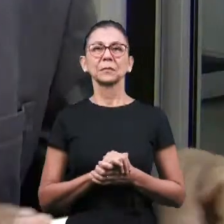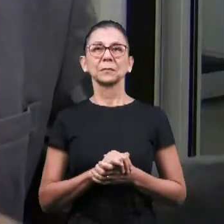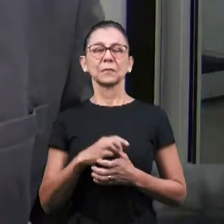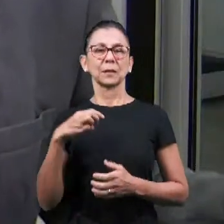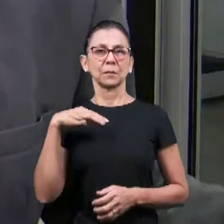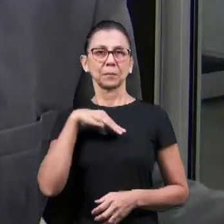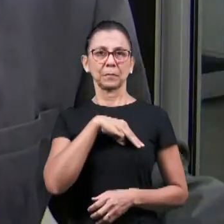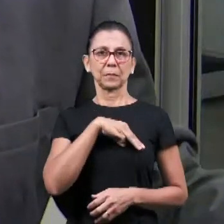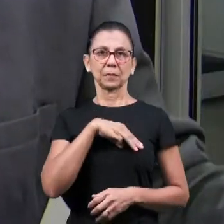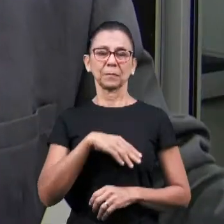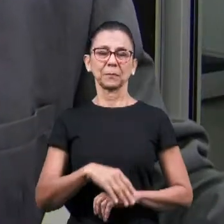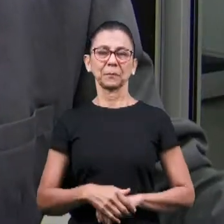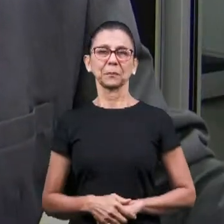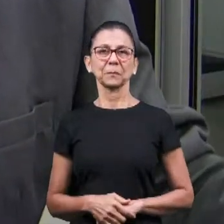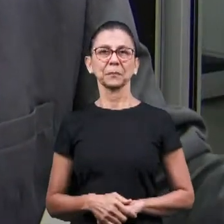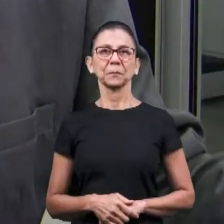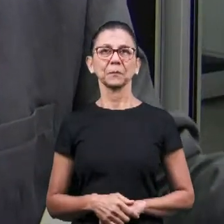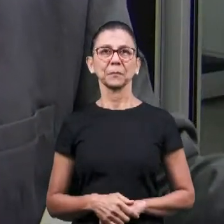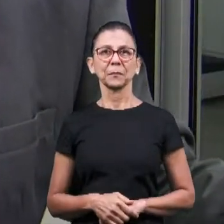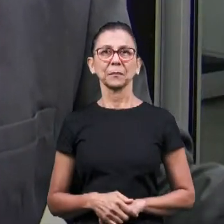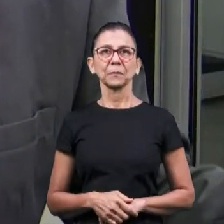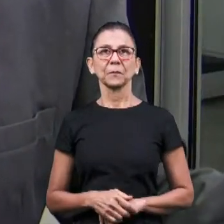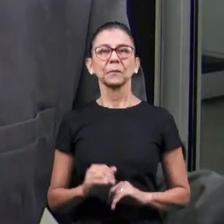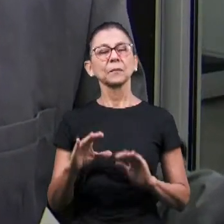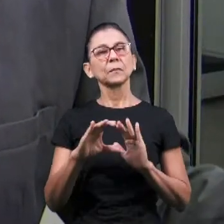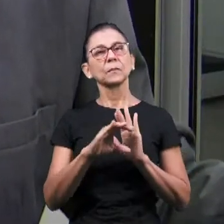Evangelho de Mateus. Mateus. Capítulo